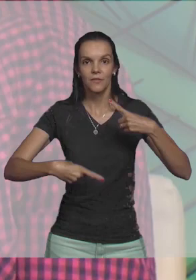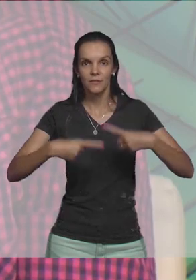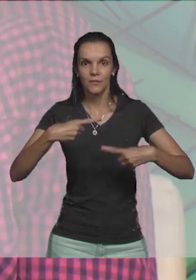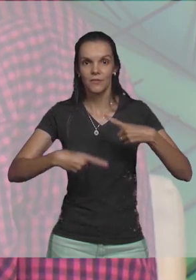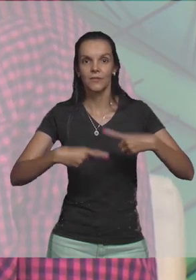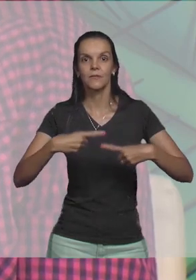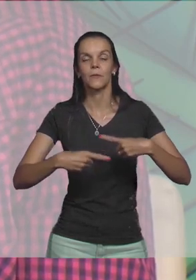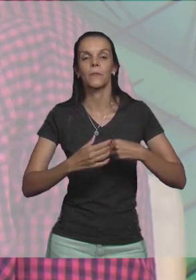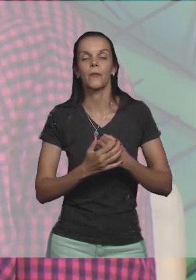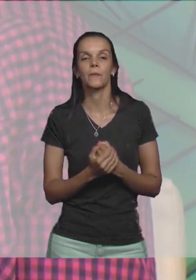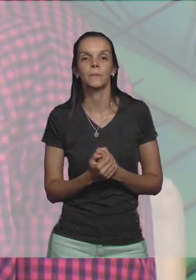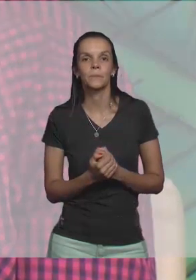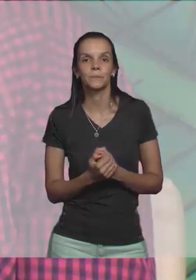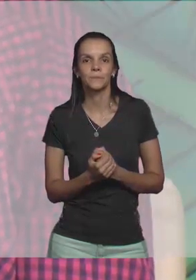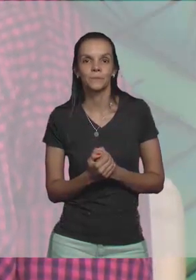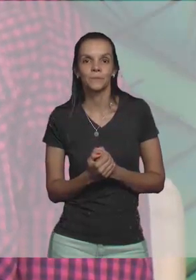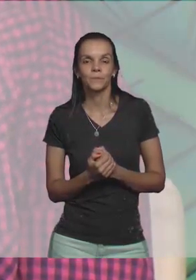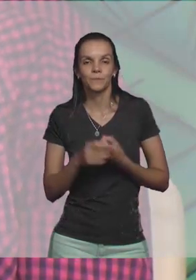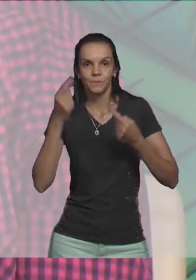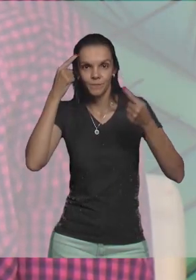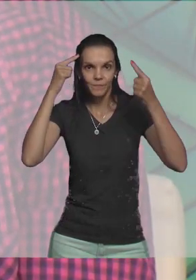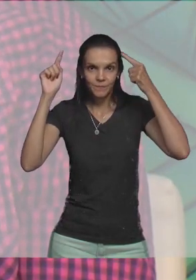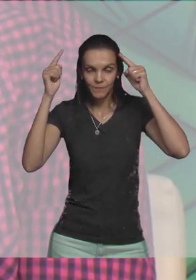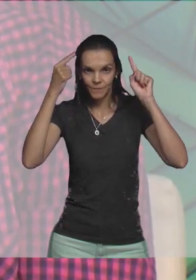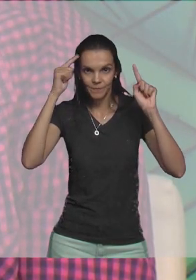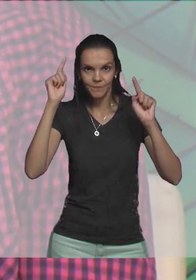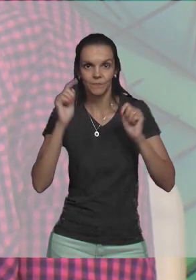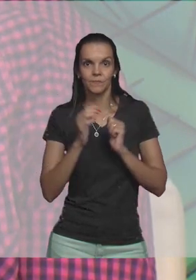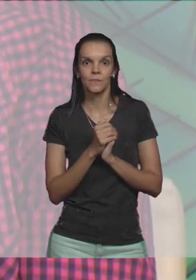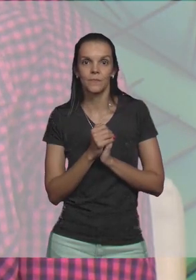muito grande sobre isso, né? Uma ideia